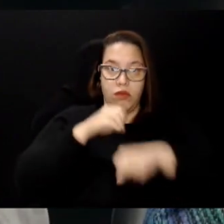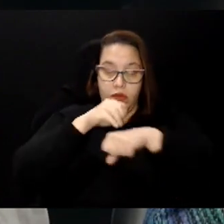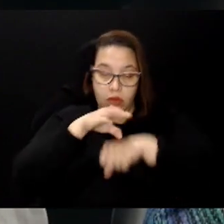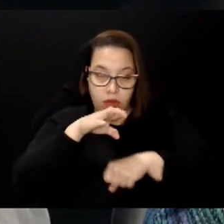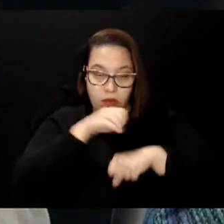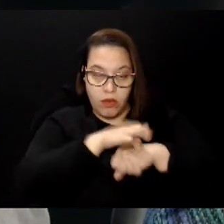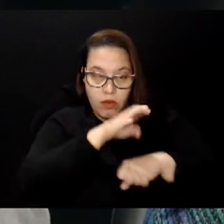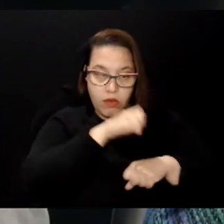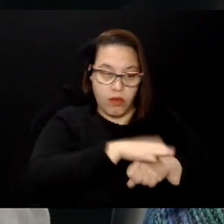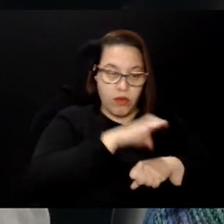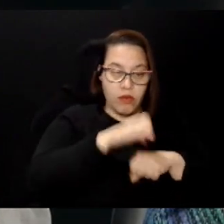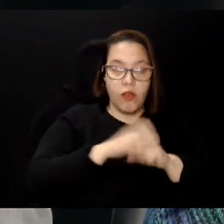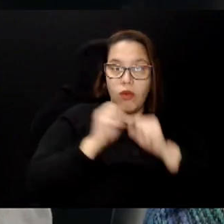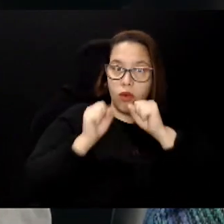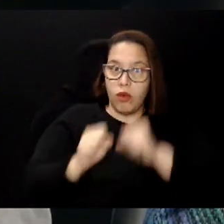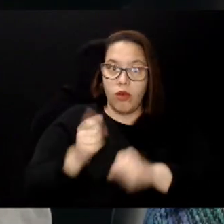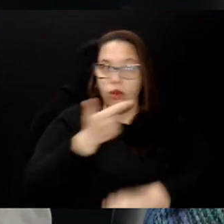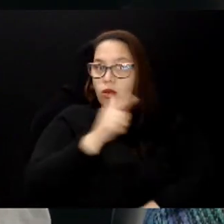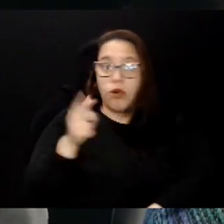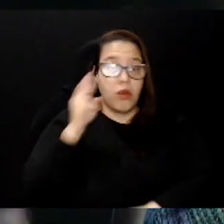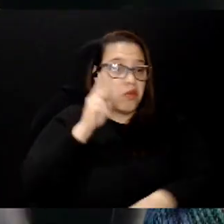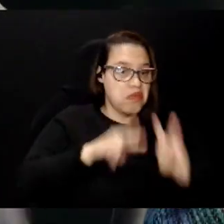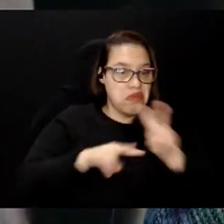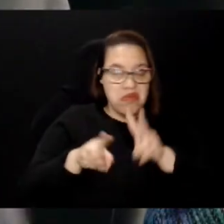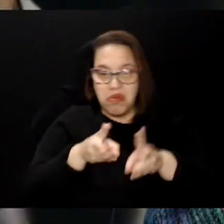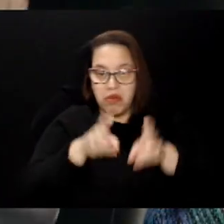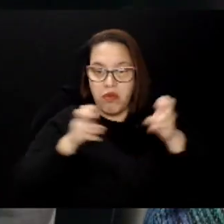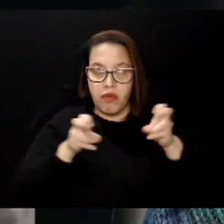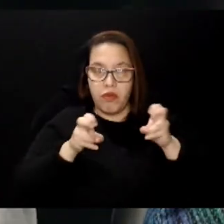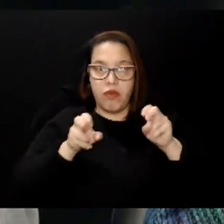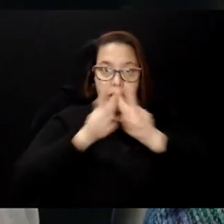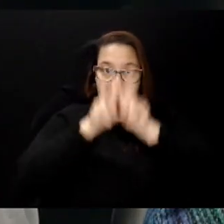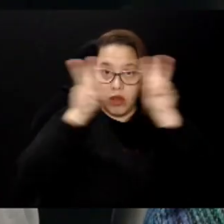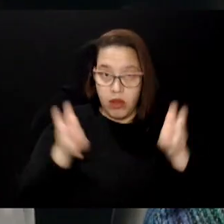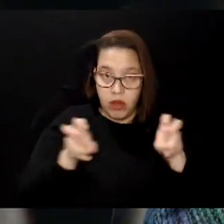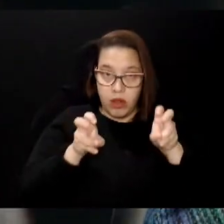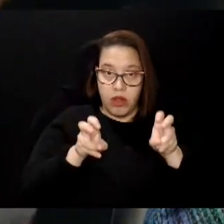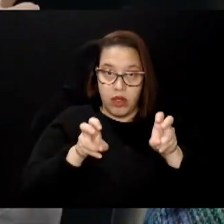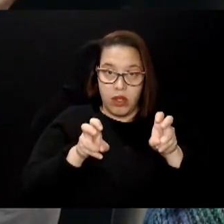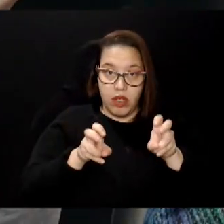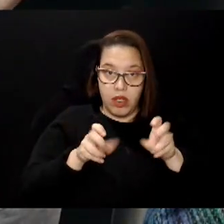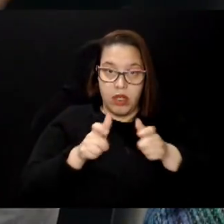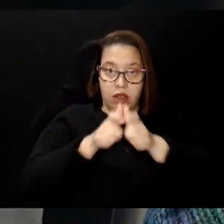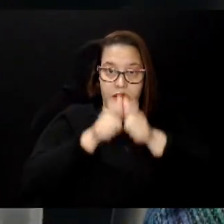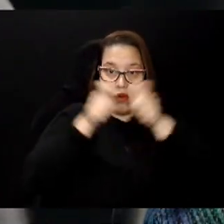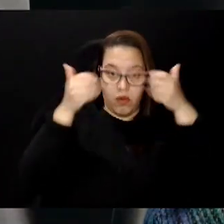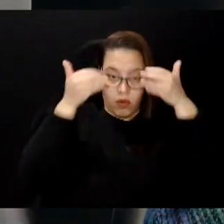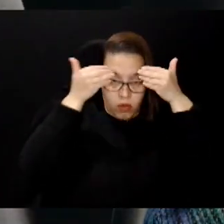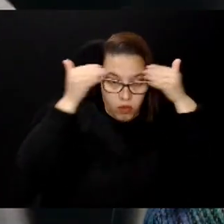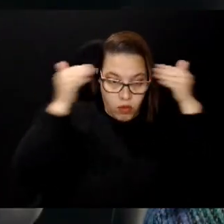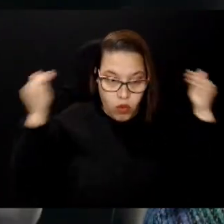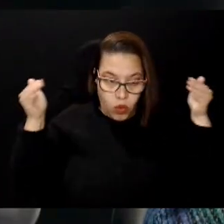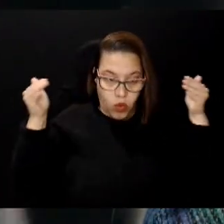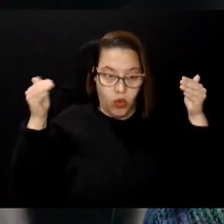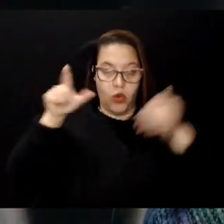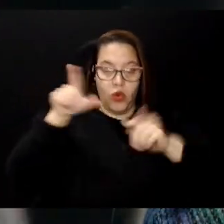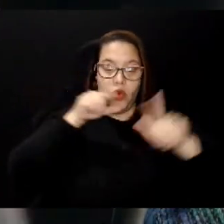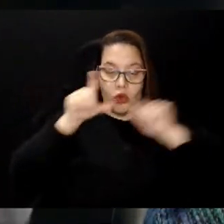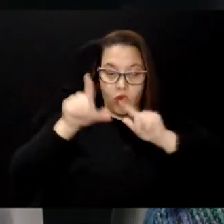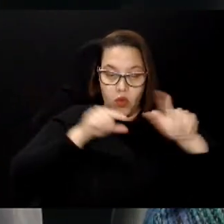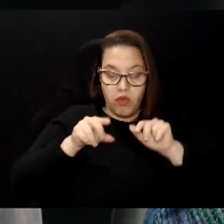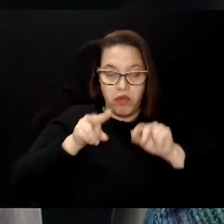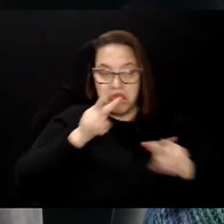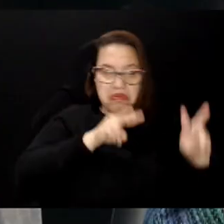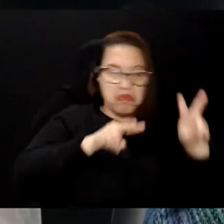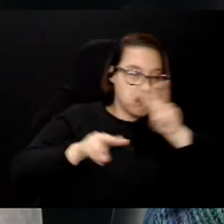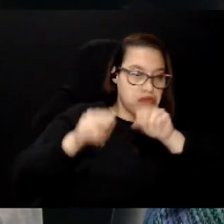posso não estar vendo sobre um determinado assunto, para eu ampliar o meu leque de opções e olhar mais coisas, para eu fazer